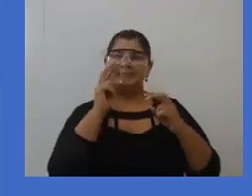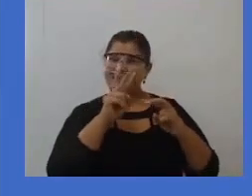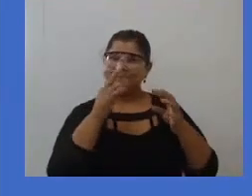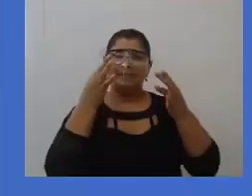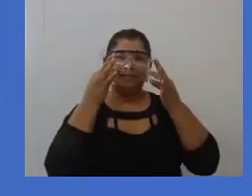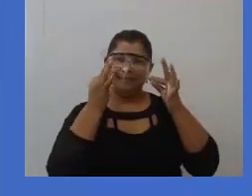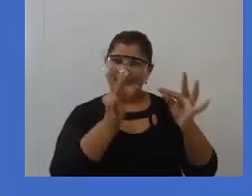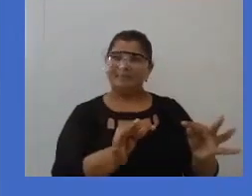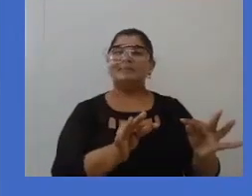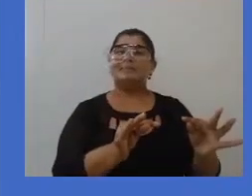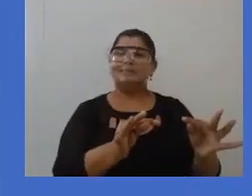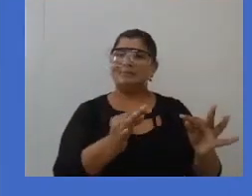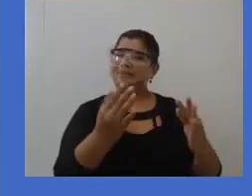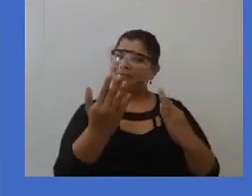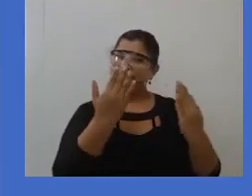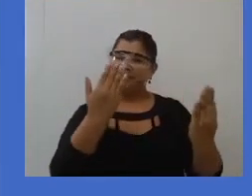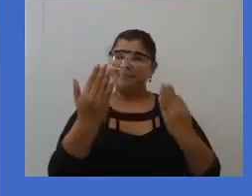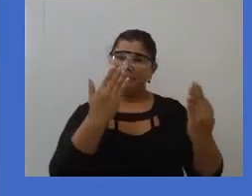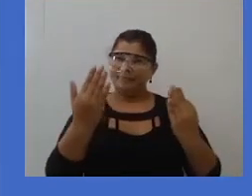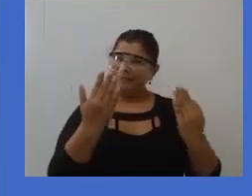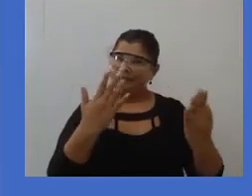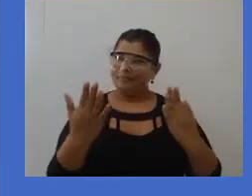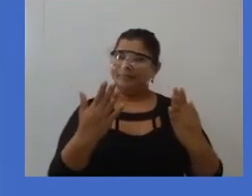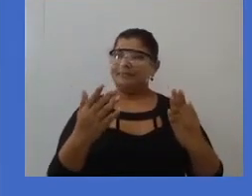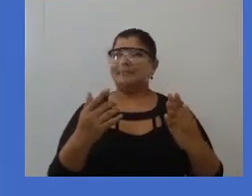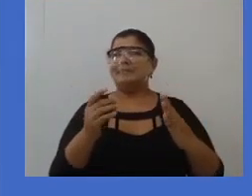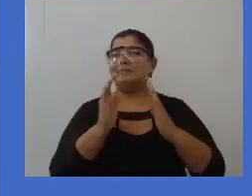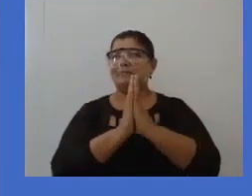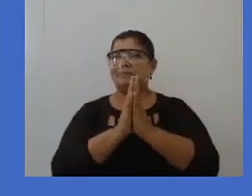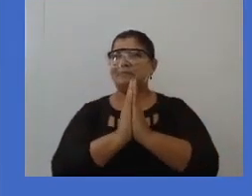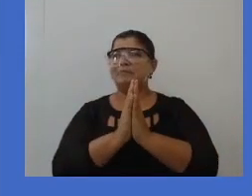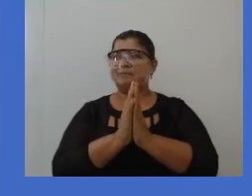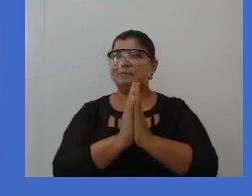certa desconfiança nossa. Por favor, o